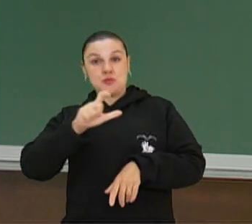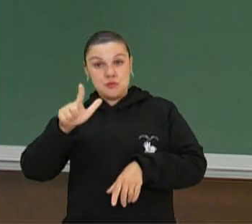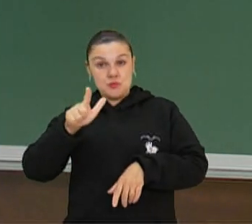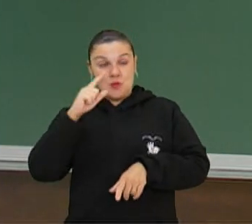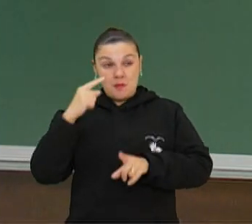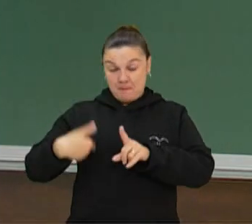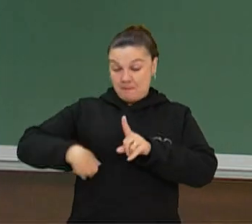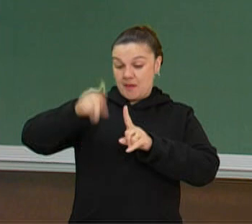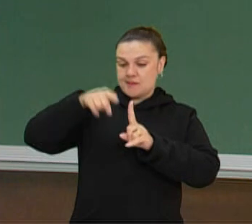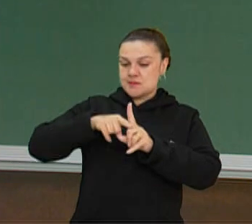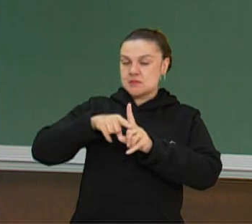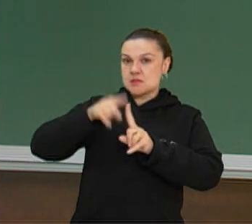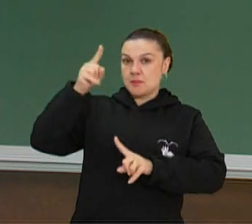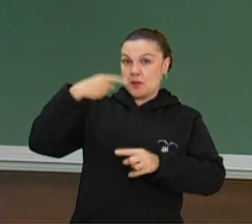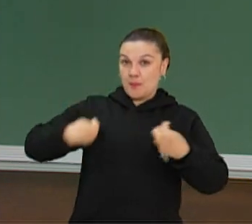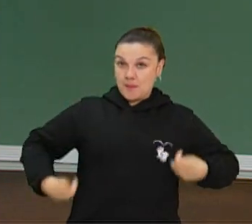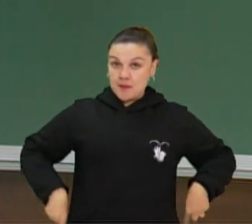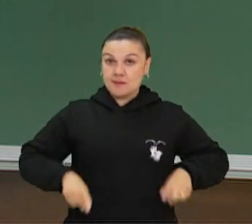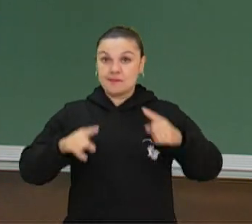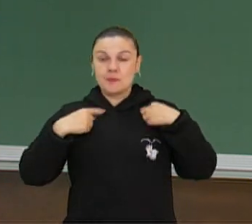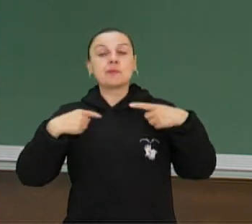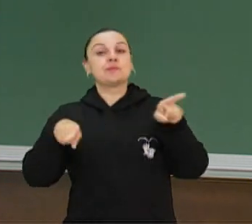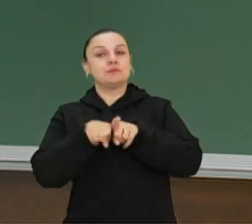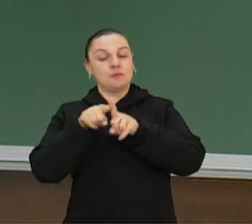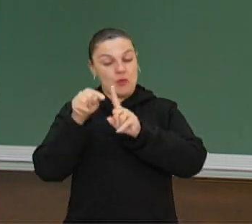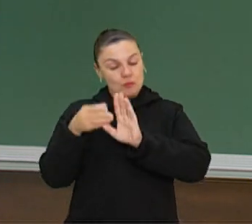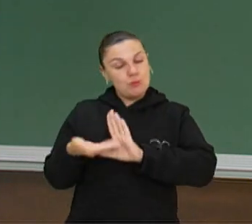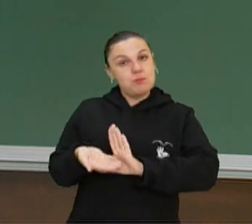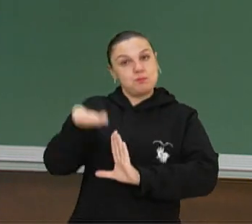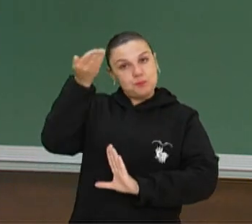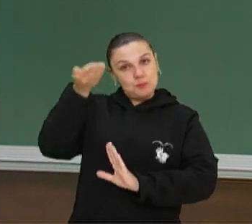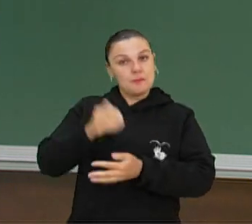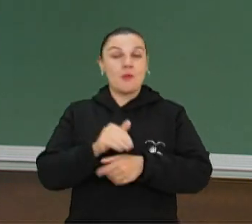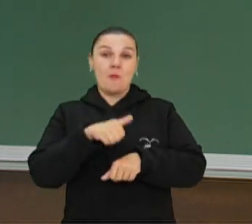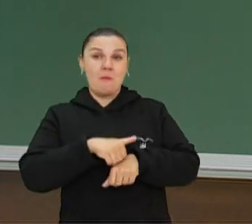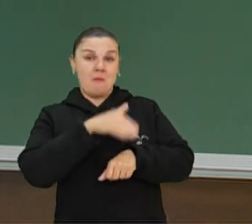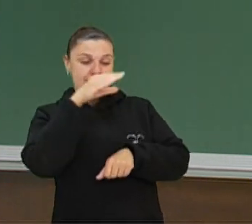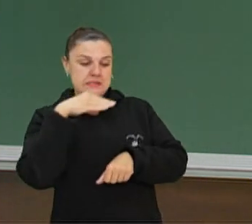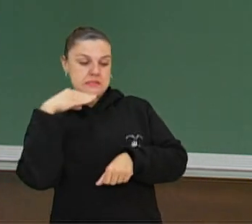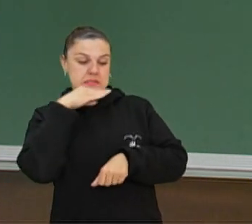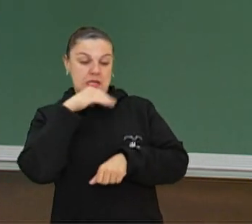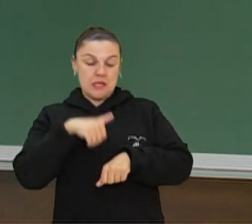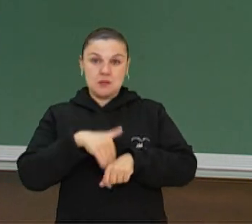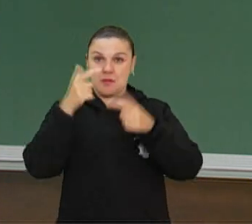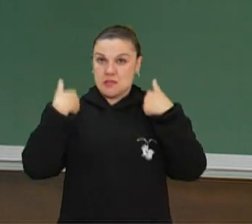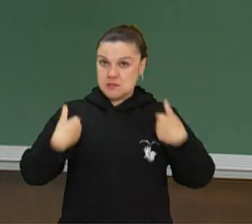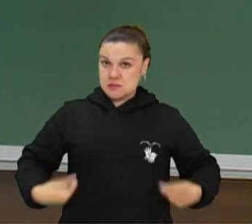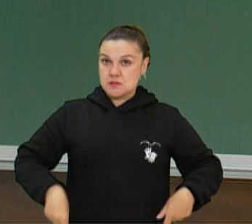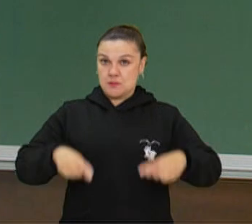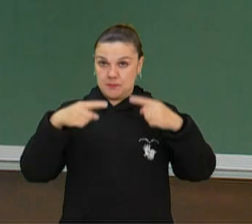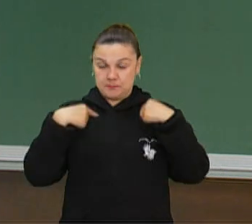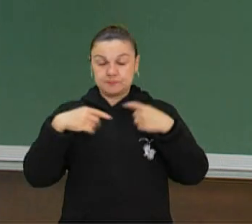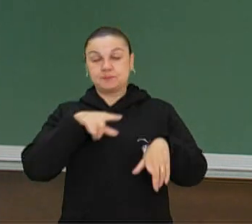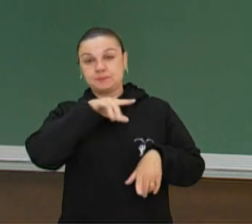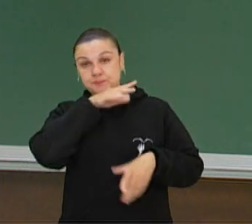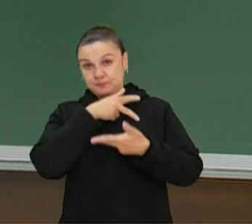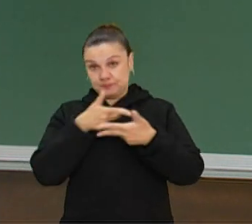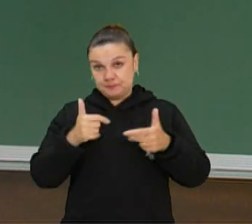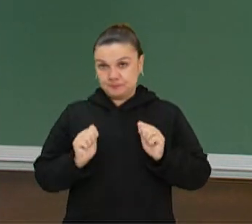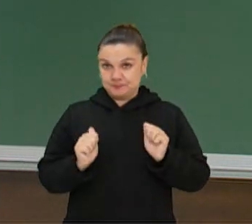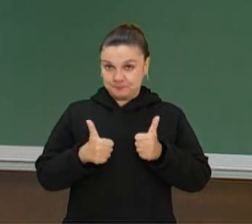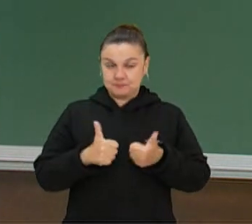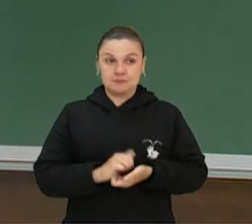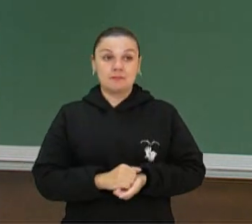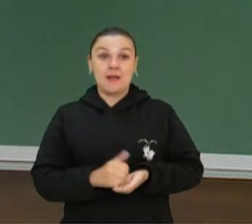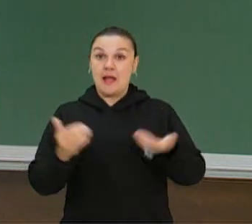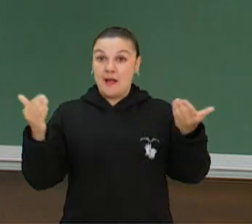temperatura corporal, a taxa metabólica também aumenta. Então, quanto mais quente, maior a taxa metabólica desse réptil aí. Beleza?